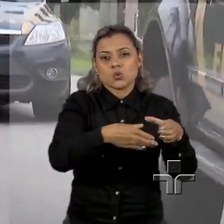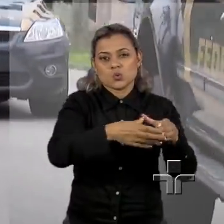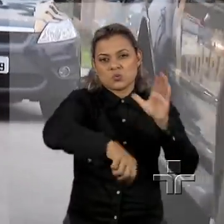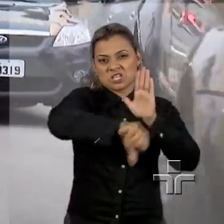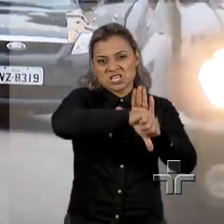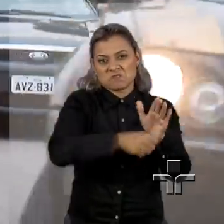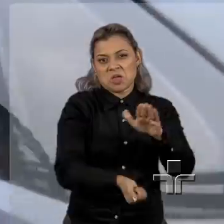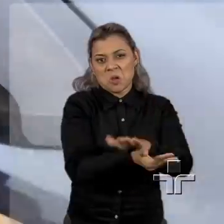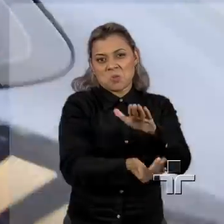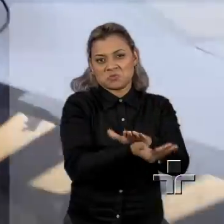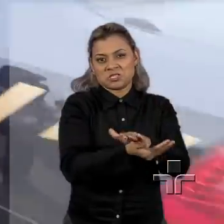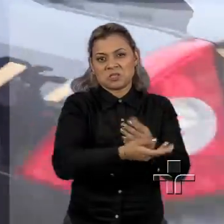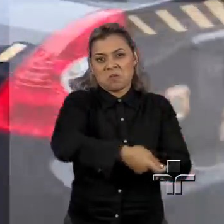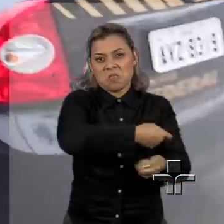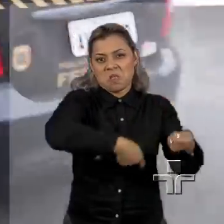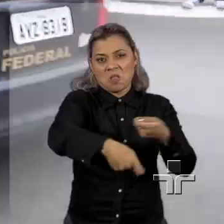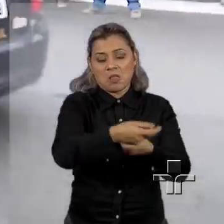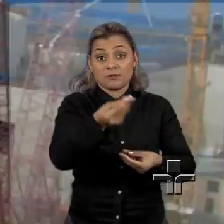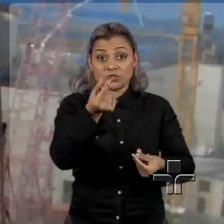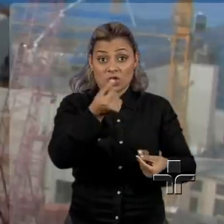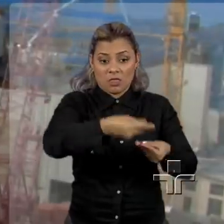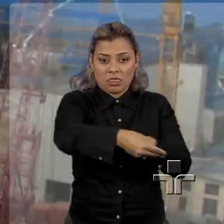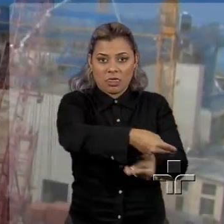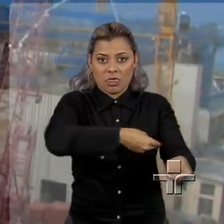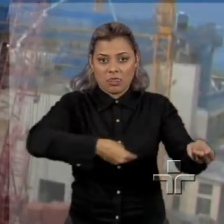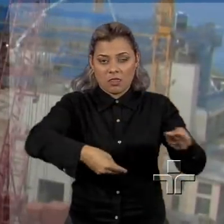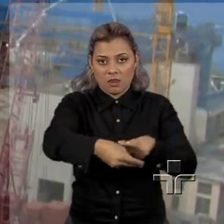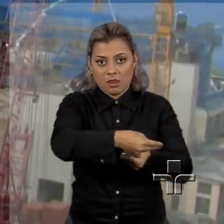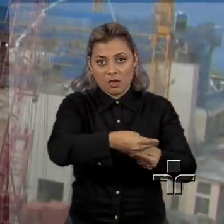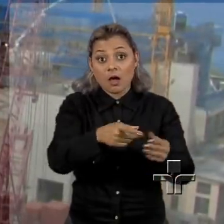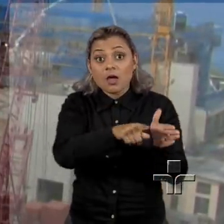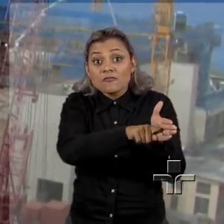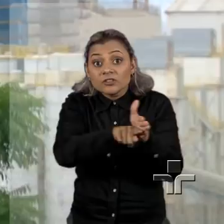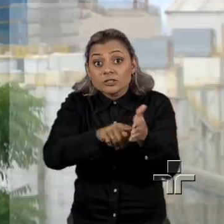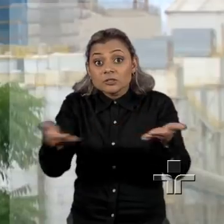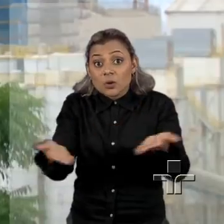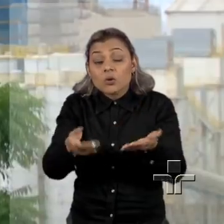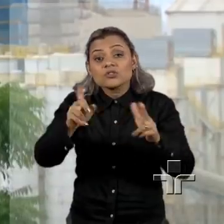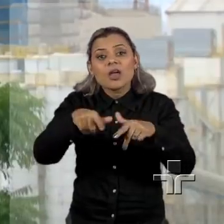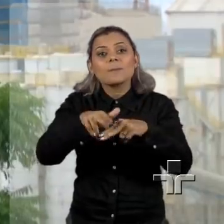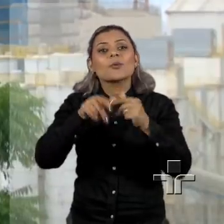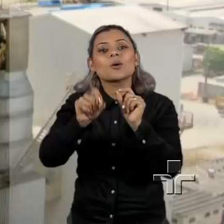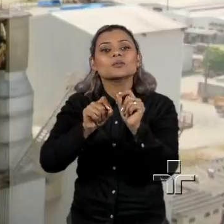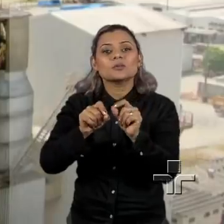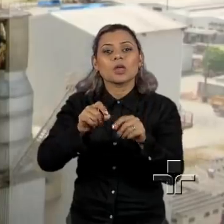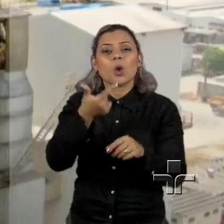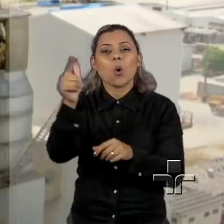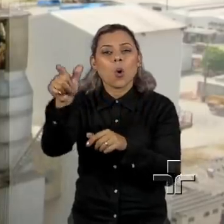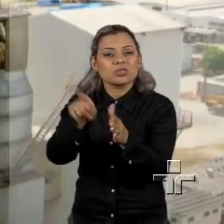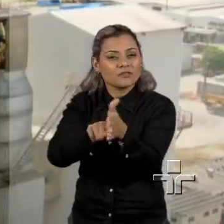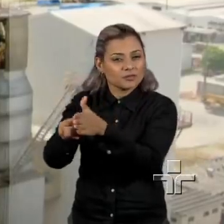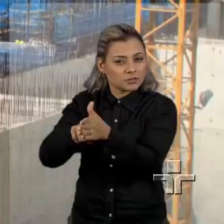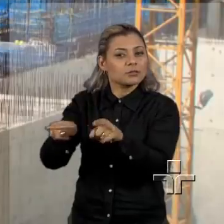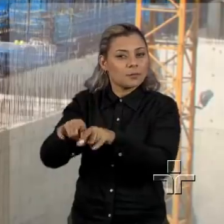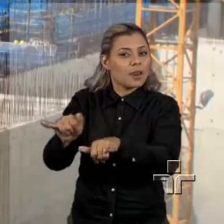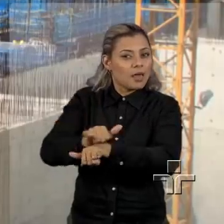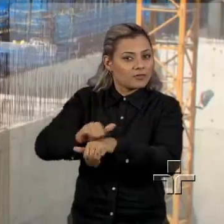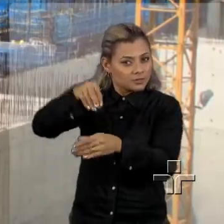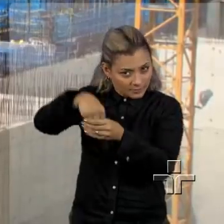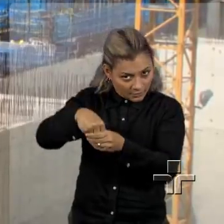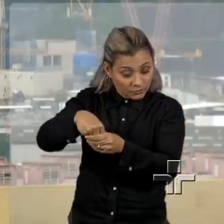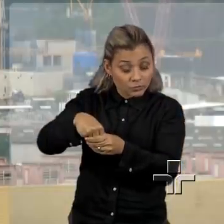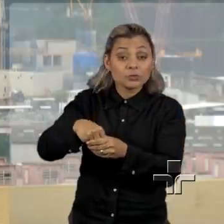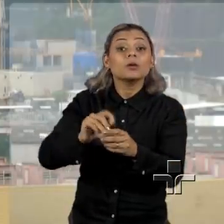corrupção, peculato e lavagem de dinheiro. A investigação de hoje é um desdobramento de outras operações da Lava Jato,